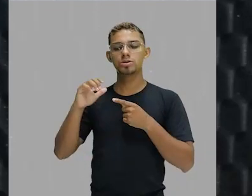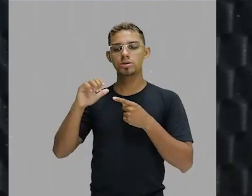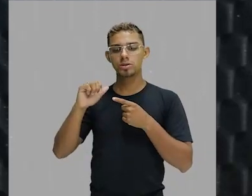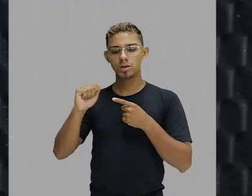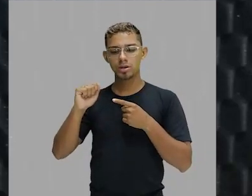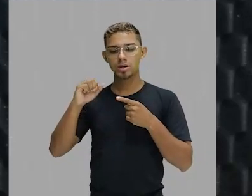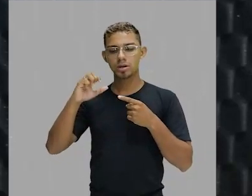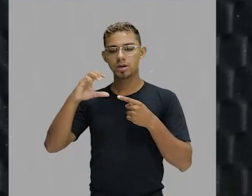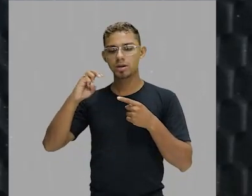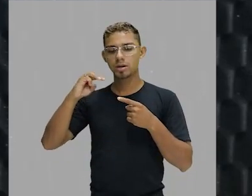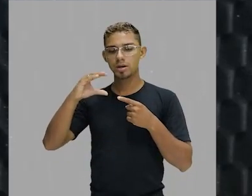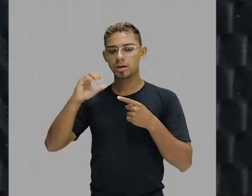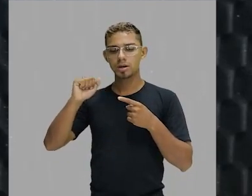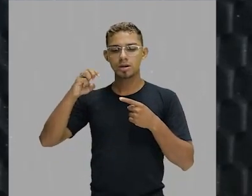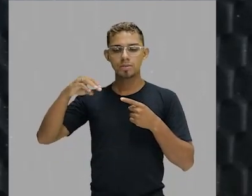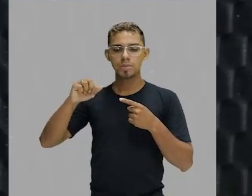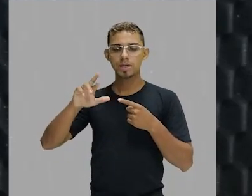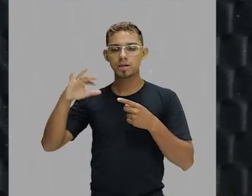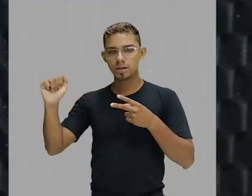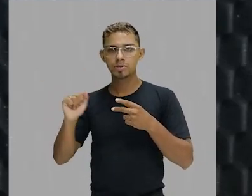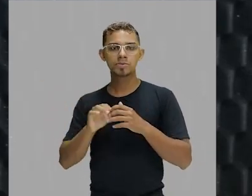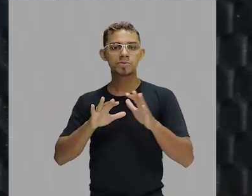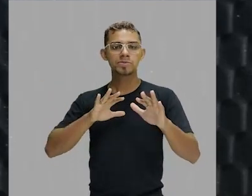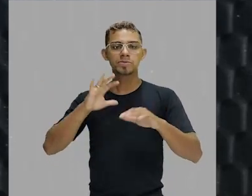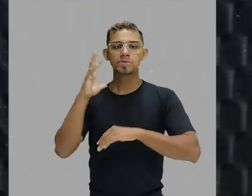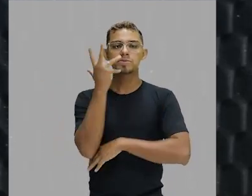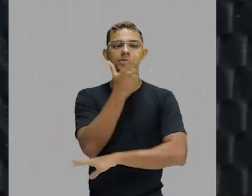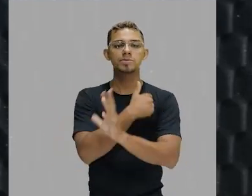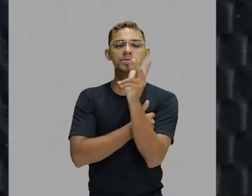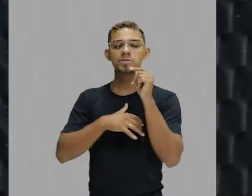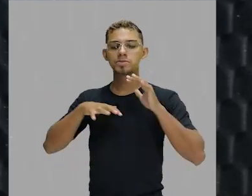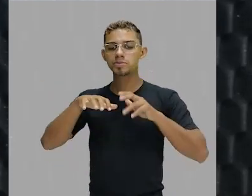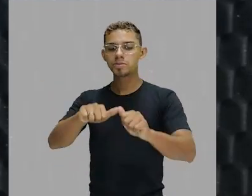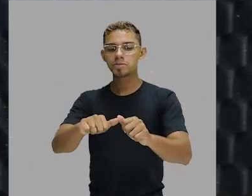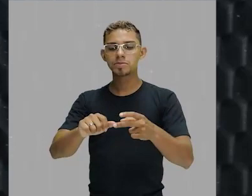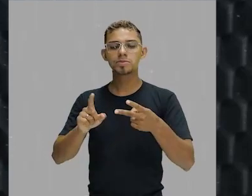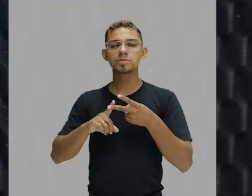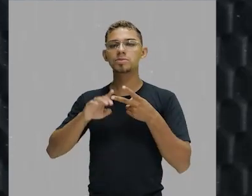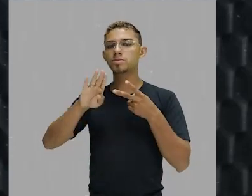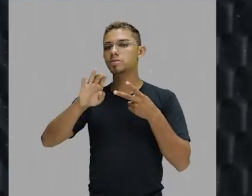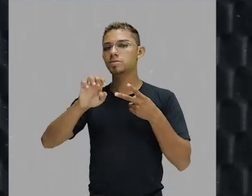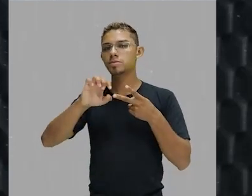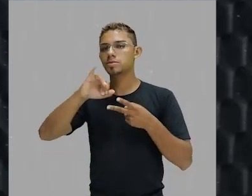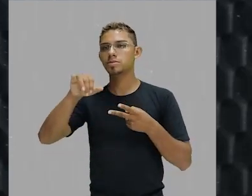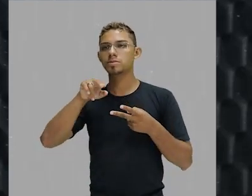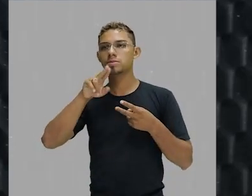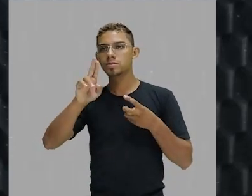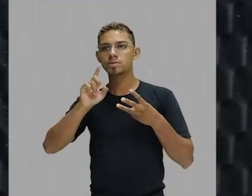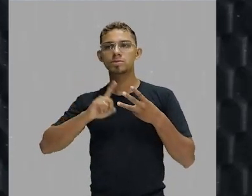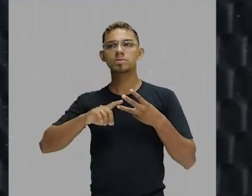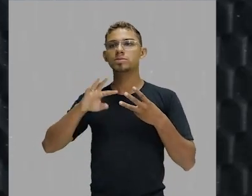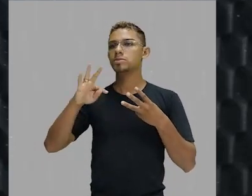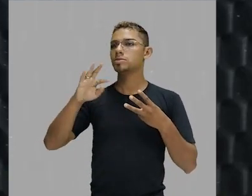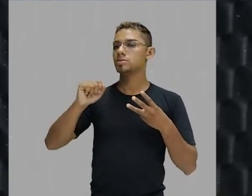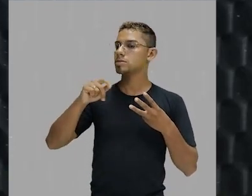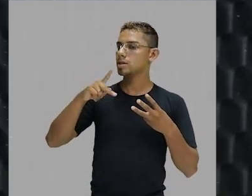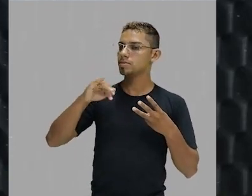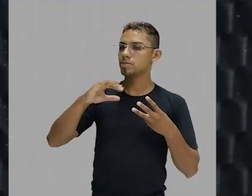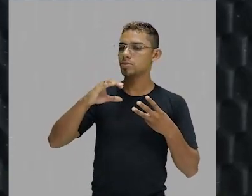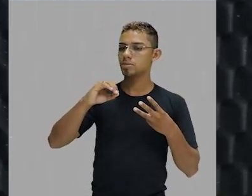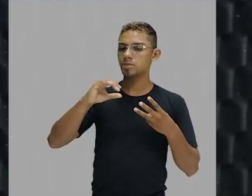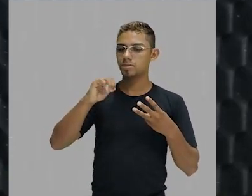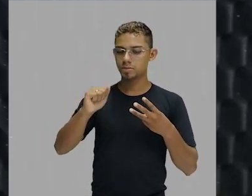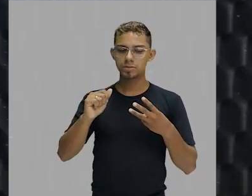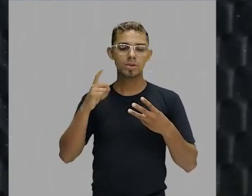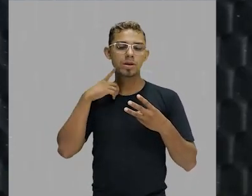comemos aqui faz parte, juçara, né? Beiju, não vou falar tapioca, beiju, juçara, isso faz parte do nosso